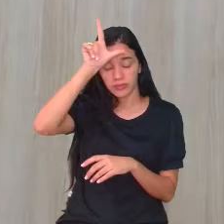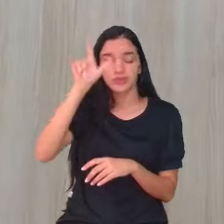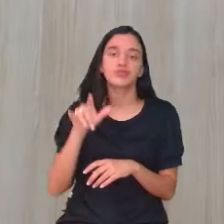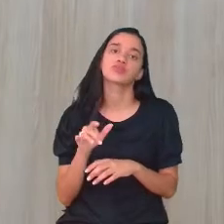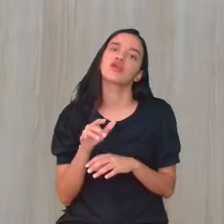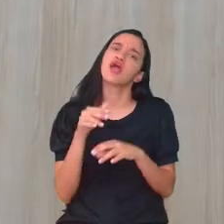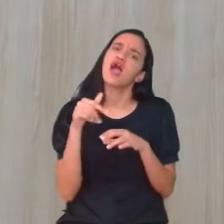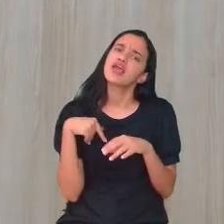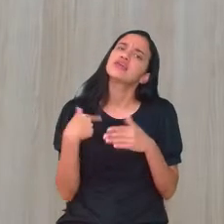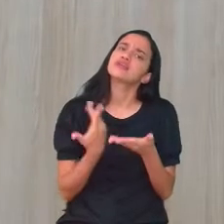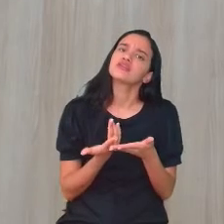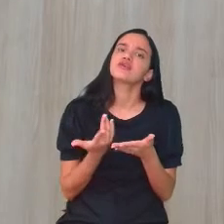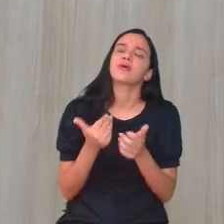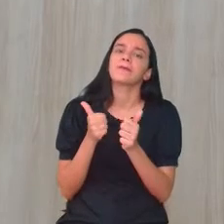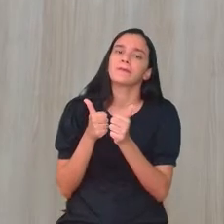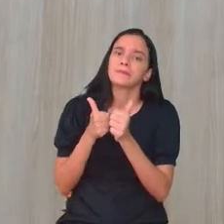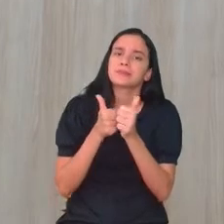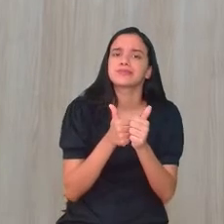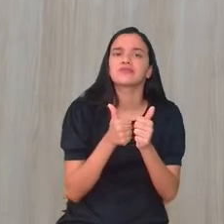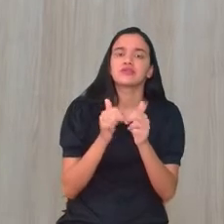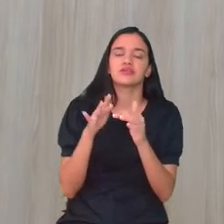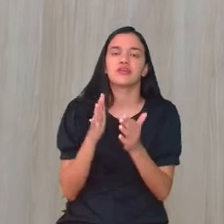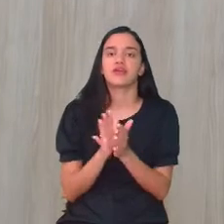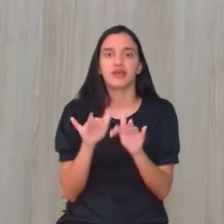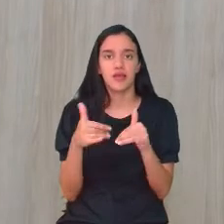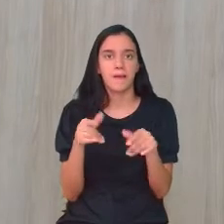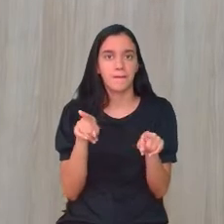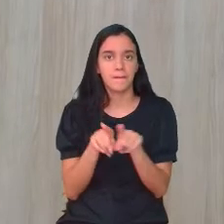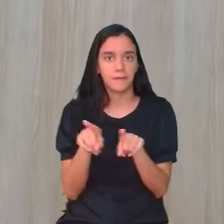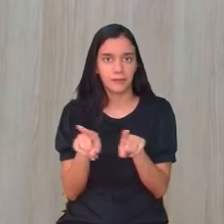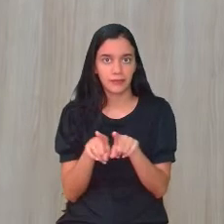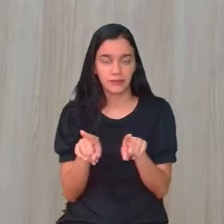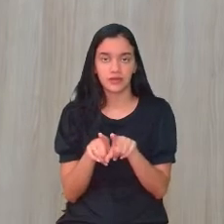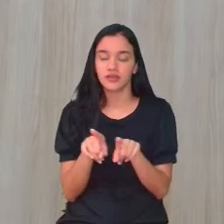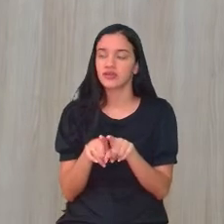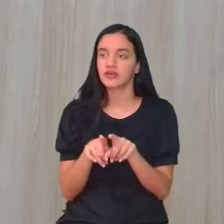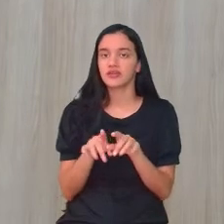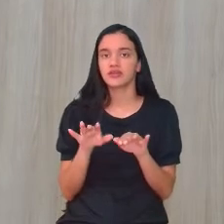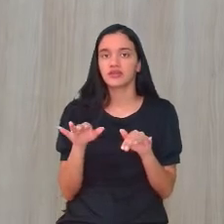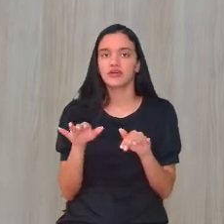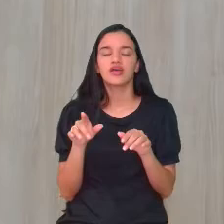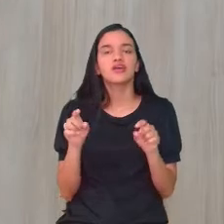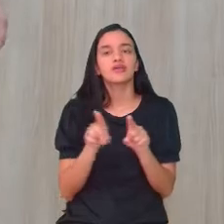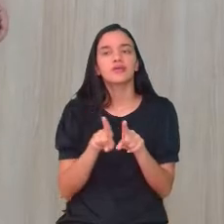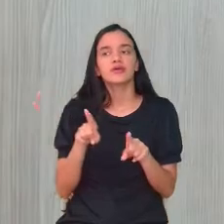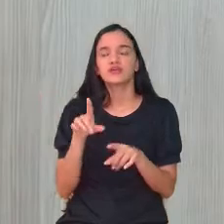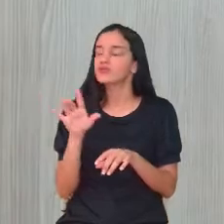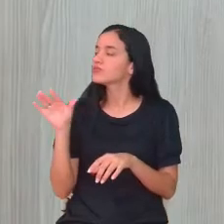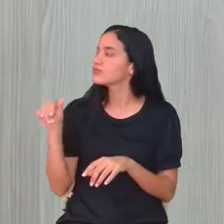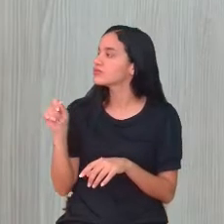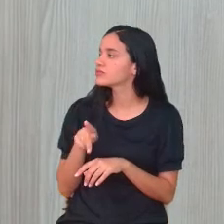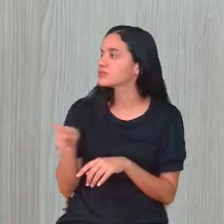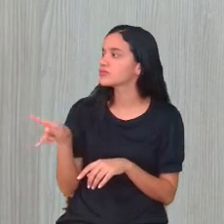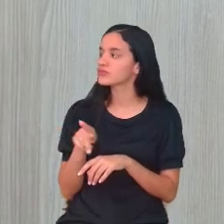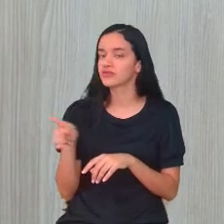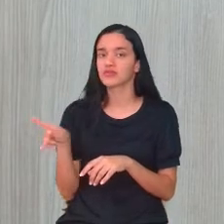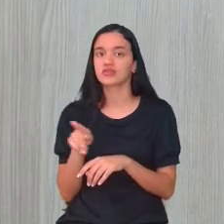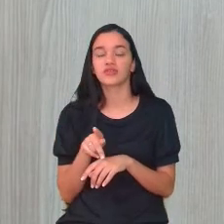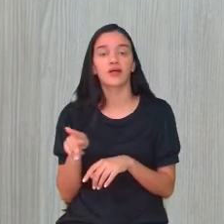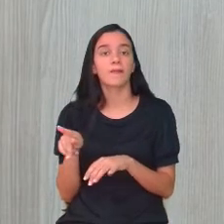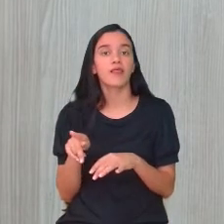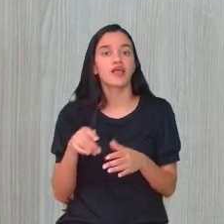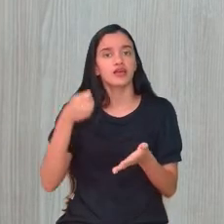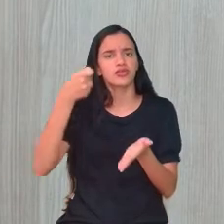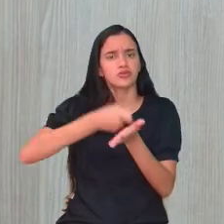daí eles perseguirem ao mesmo tempo, né, liberais e comunistas, né? Corporativismo, sim, professora? E nesses regimes,